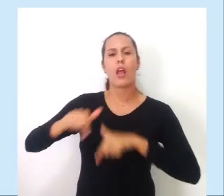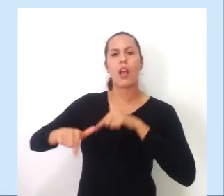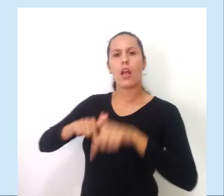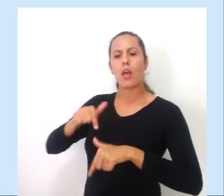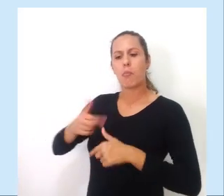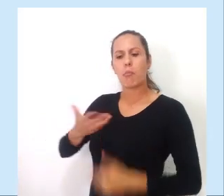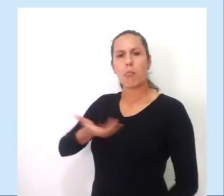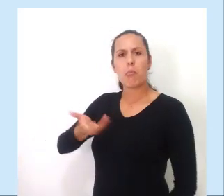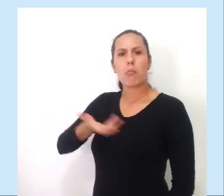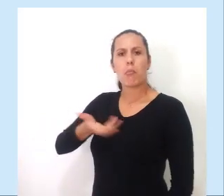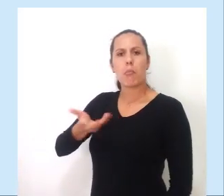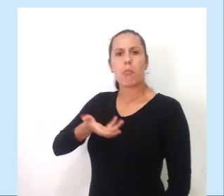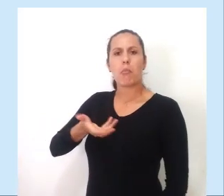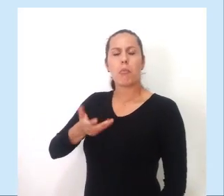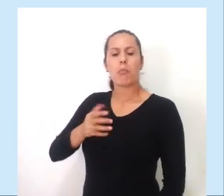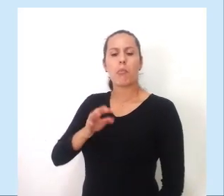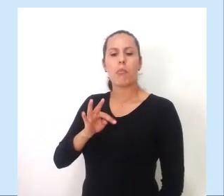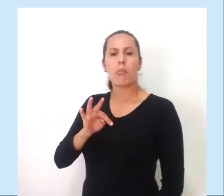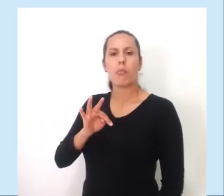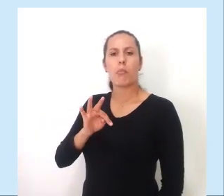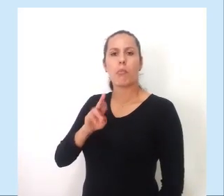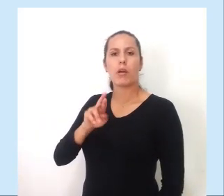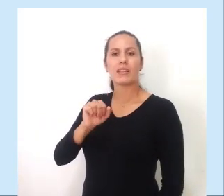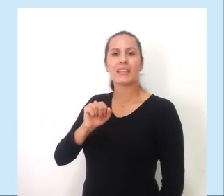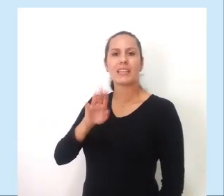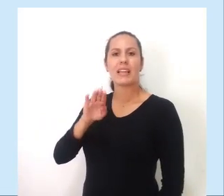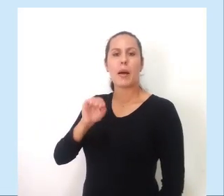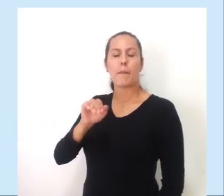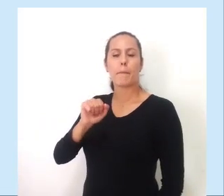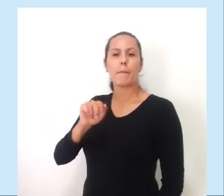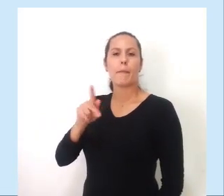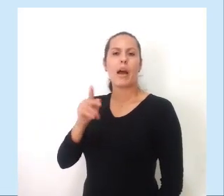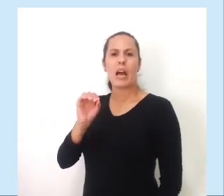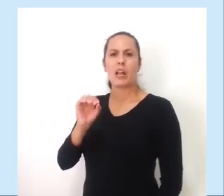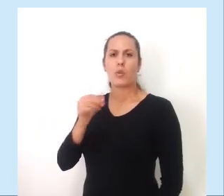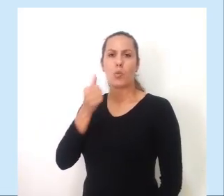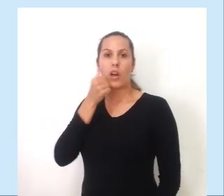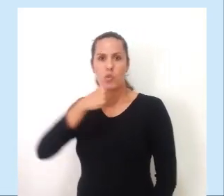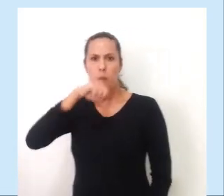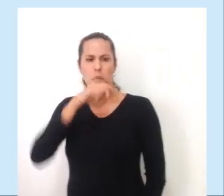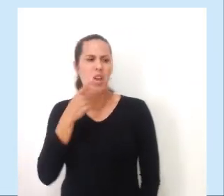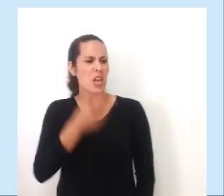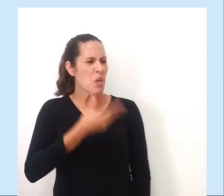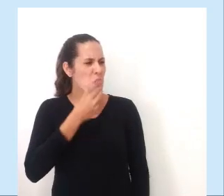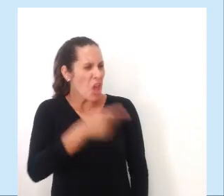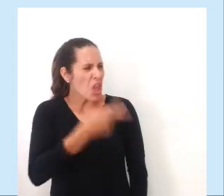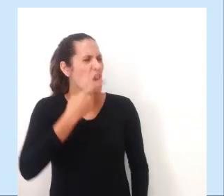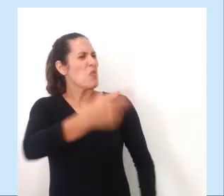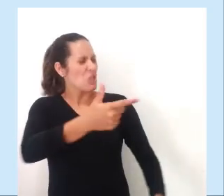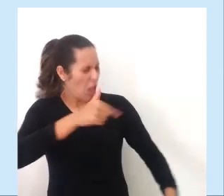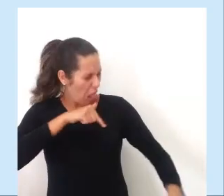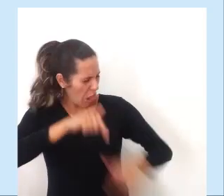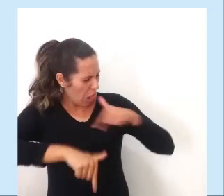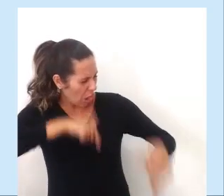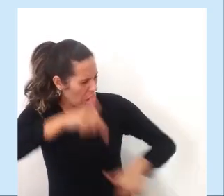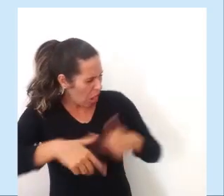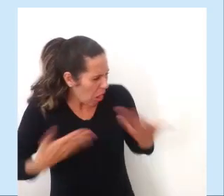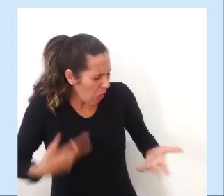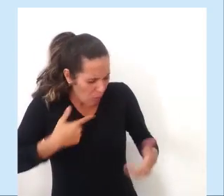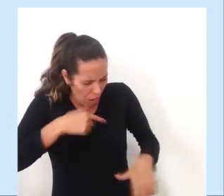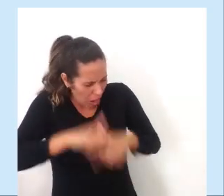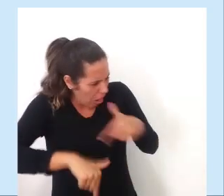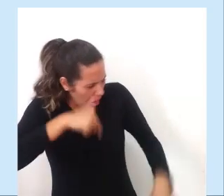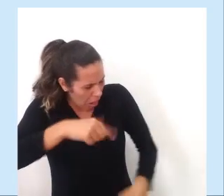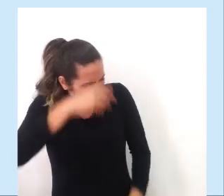Eita, Dantas! Quando sua mãe agora disser, menino, você está me dando muito trabalho, é muita